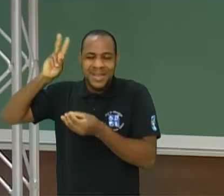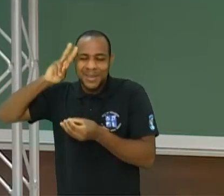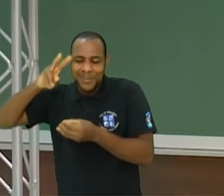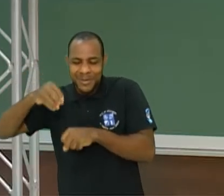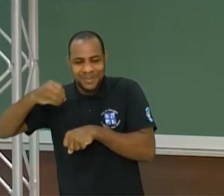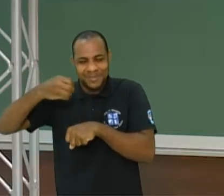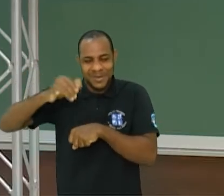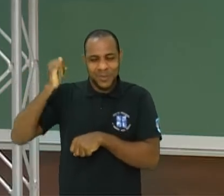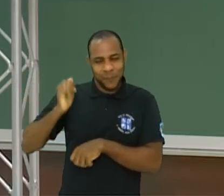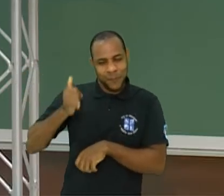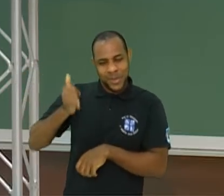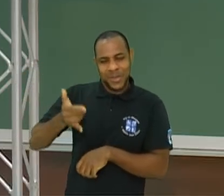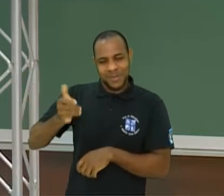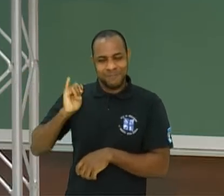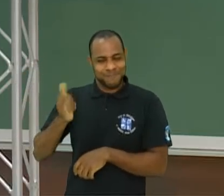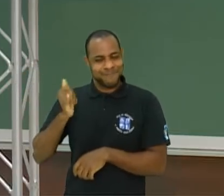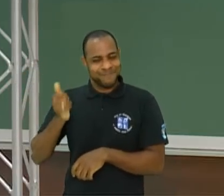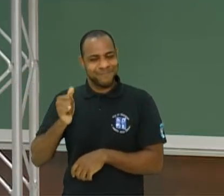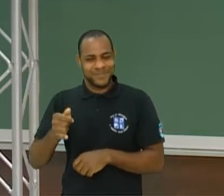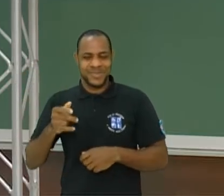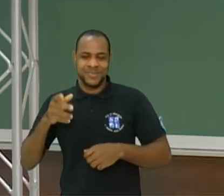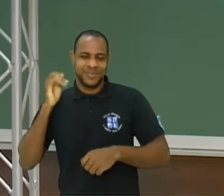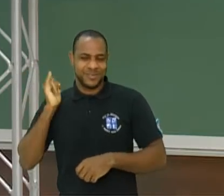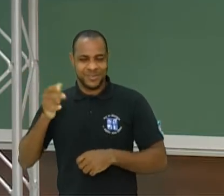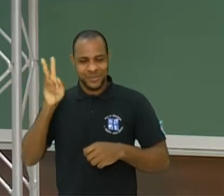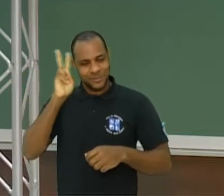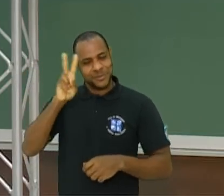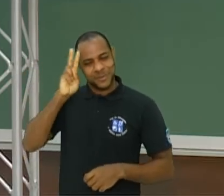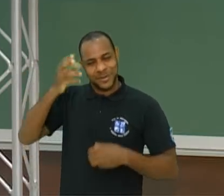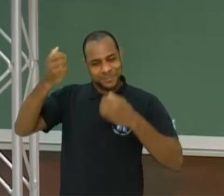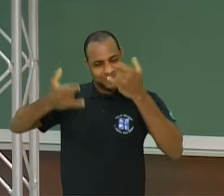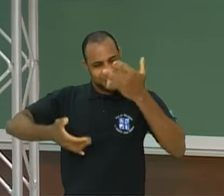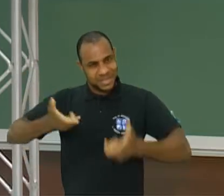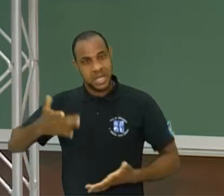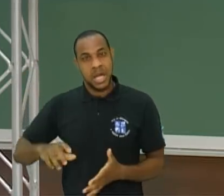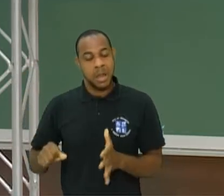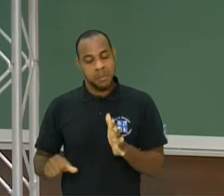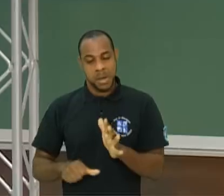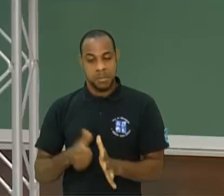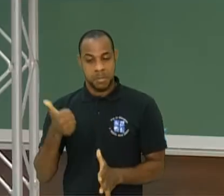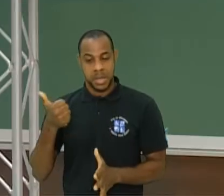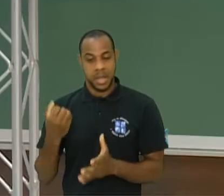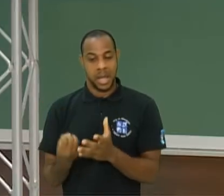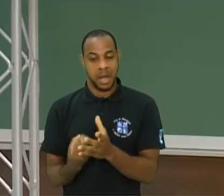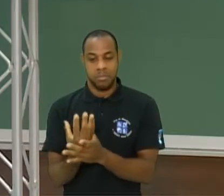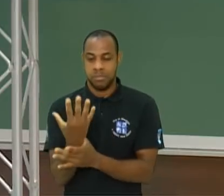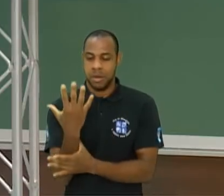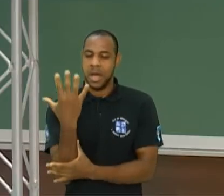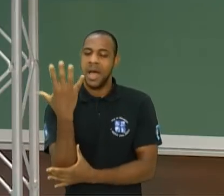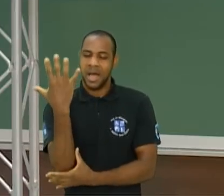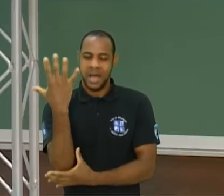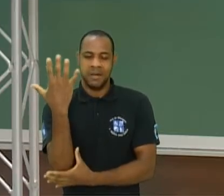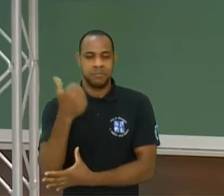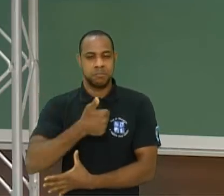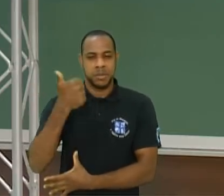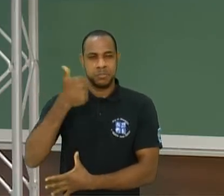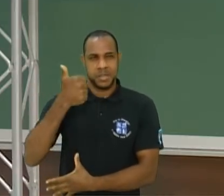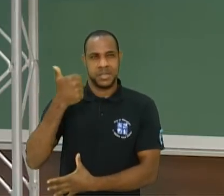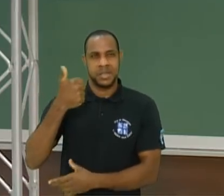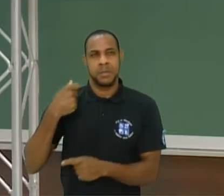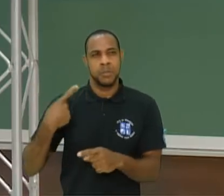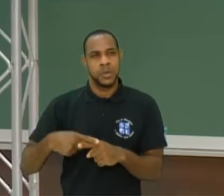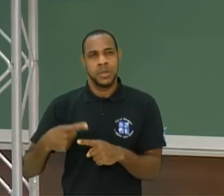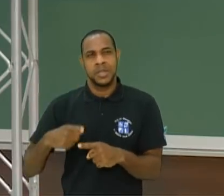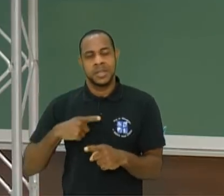contadores de histórias, né? Inclusive ela foi a primeira árvore a surgir nesses contos, né? Dos griots. Então por isso ela tem